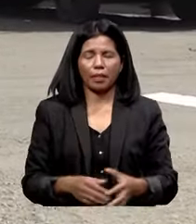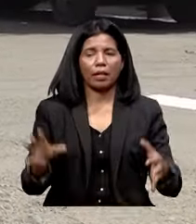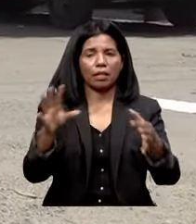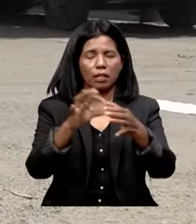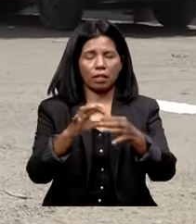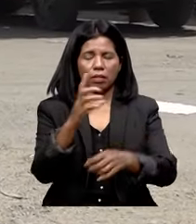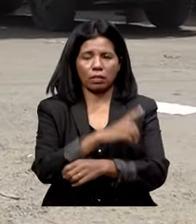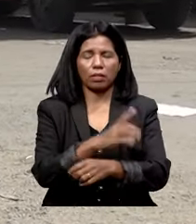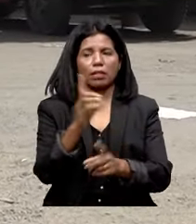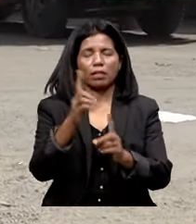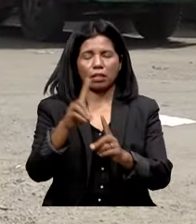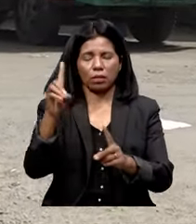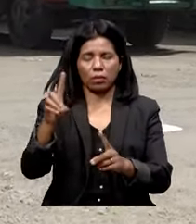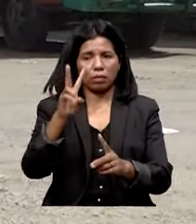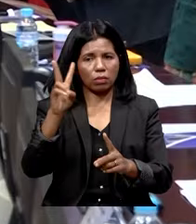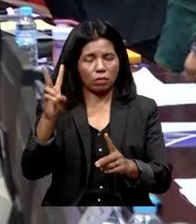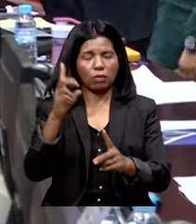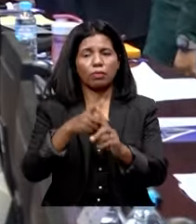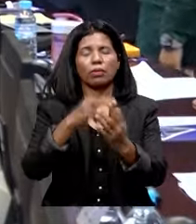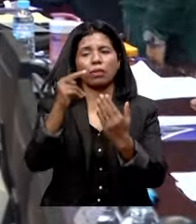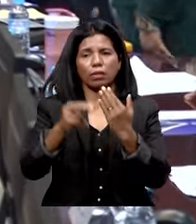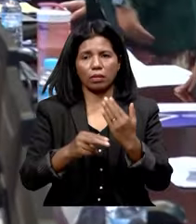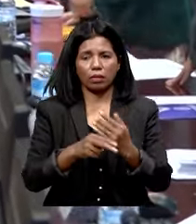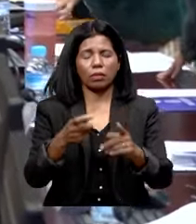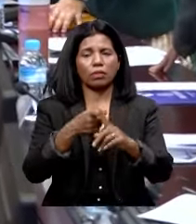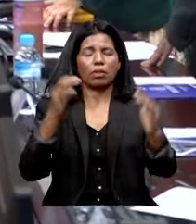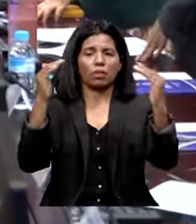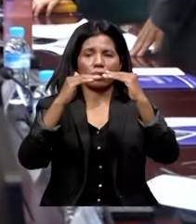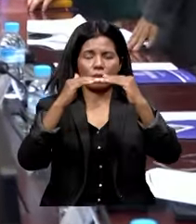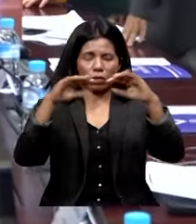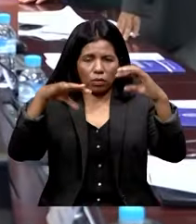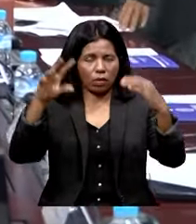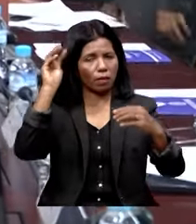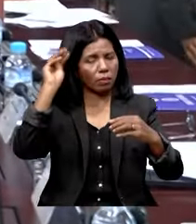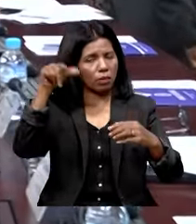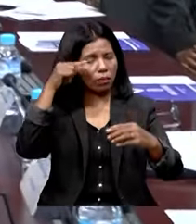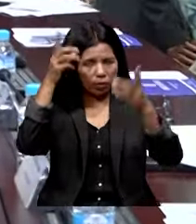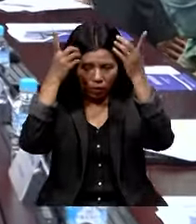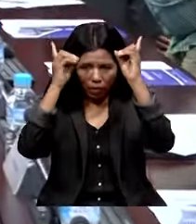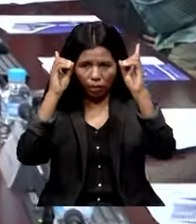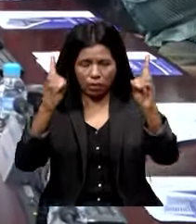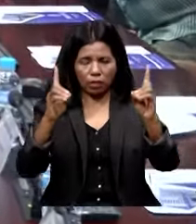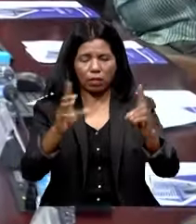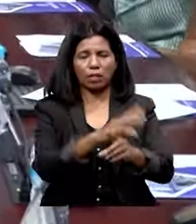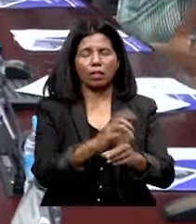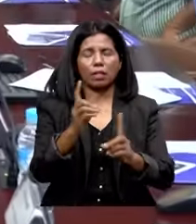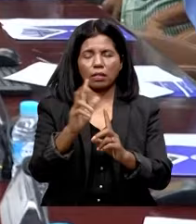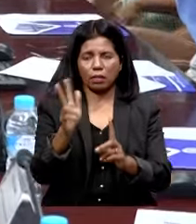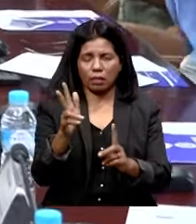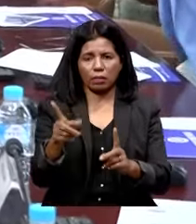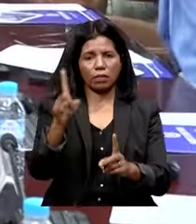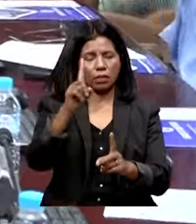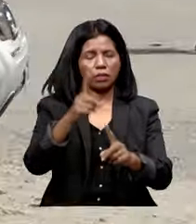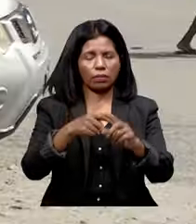monu ya lorong ida no lorong ro fula november ne fo in the last ne li husi reunion konselo ministro governo de sidi toleransia ponto ya lorong tonu na singida fula